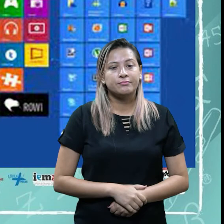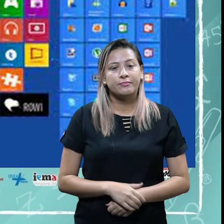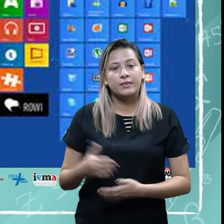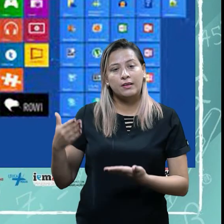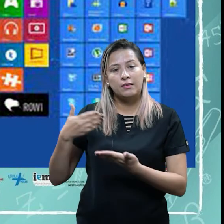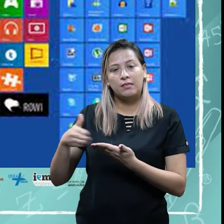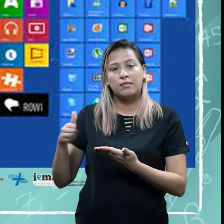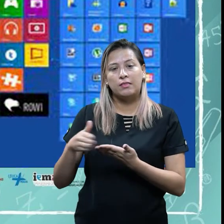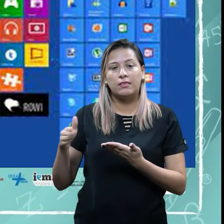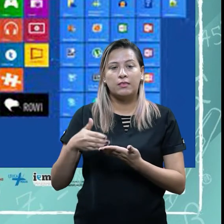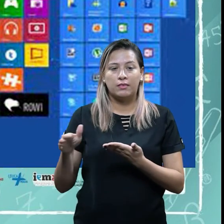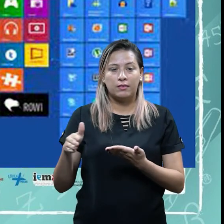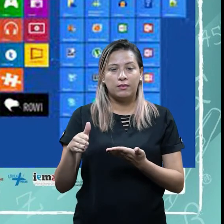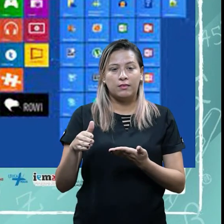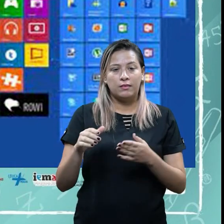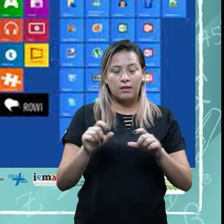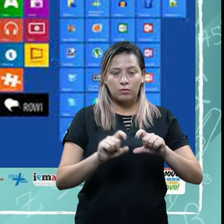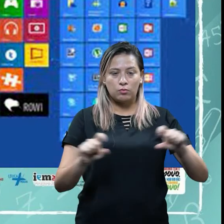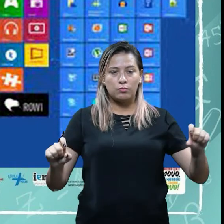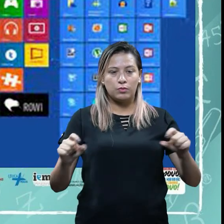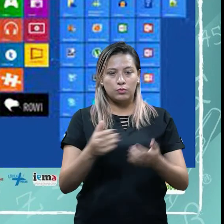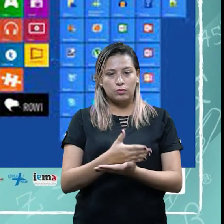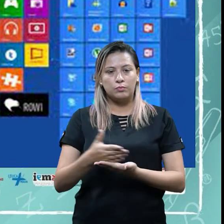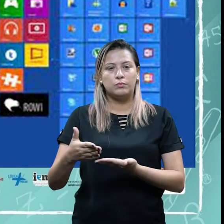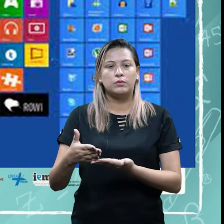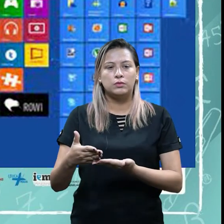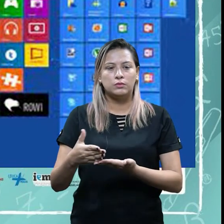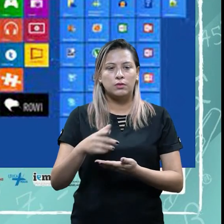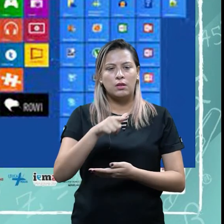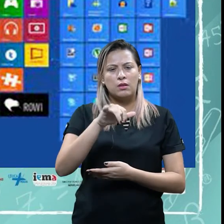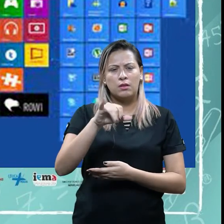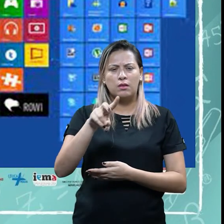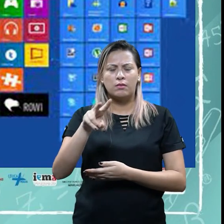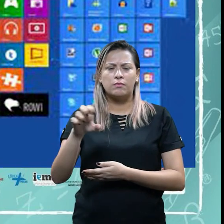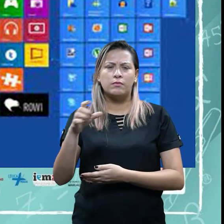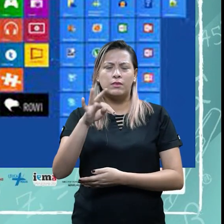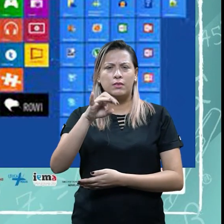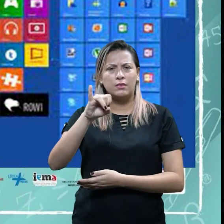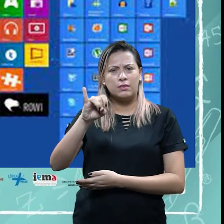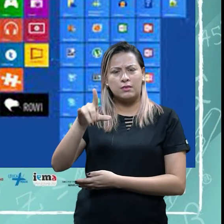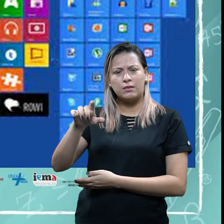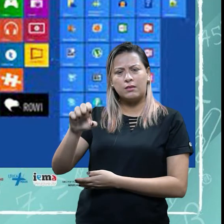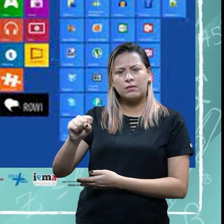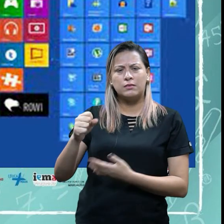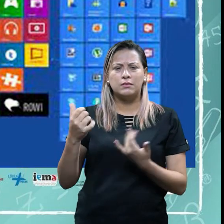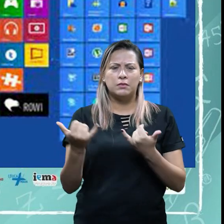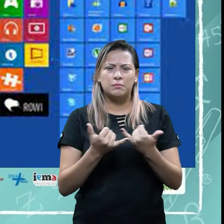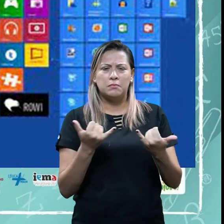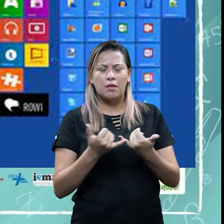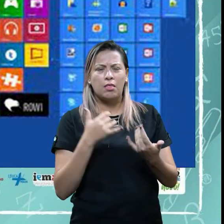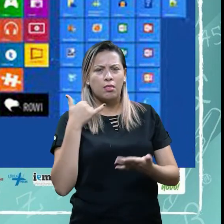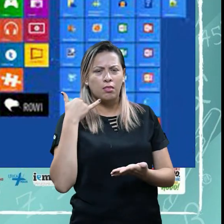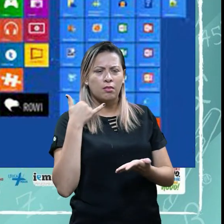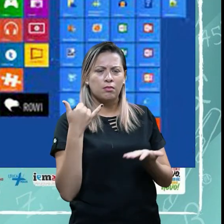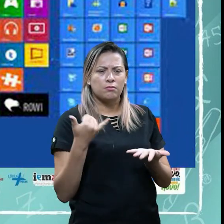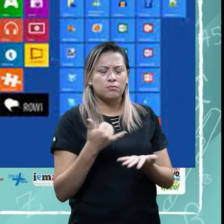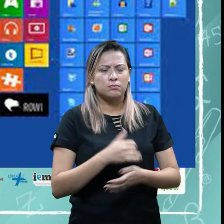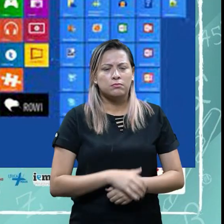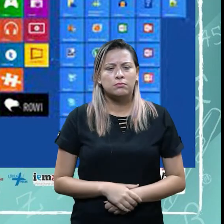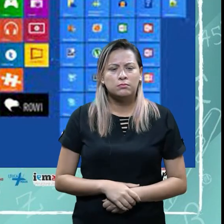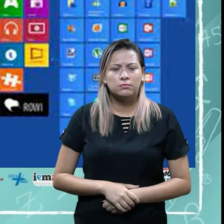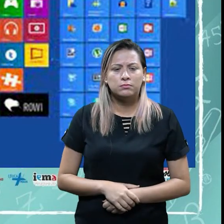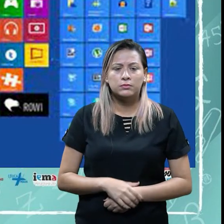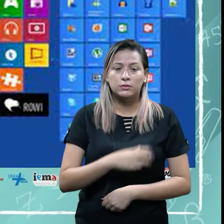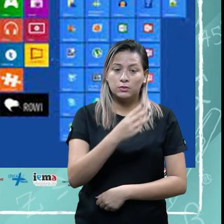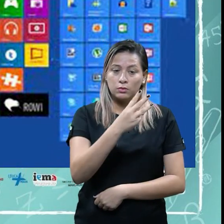menu iniciar e empurrou os usuários a Live Tiles, semelhante aos smartphones. No Windows 8.1,